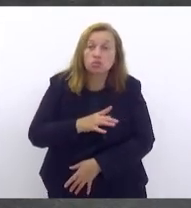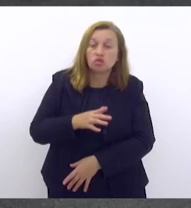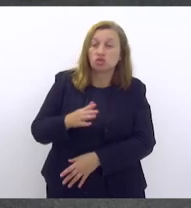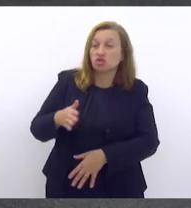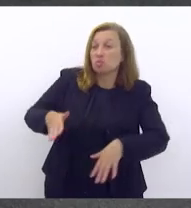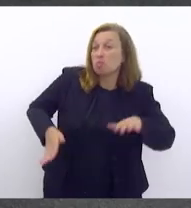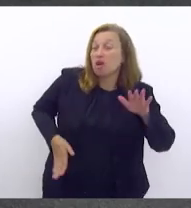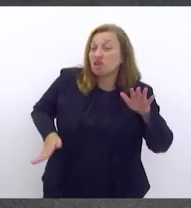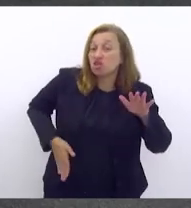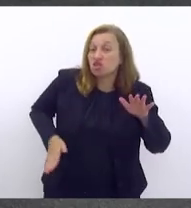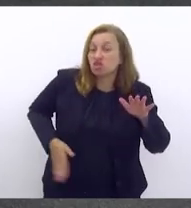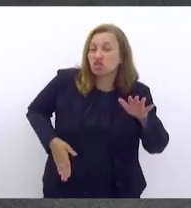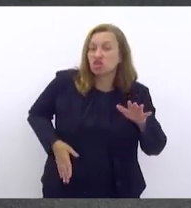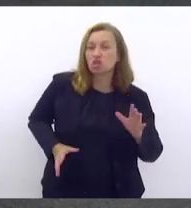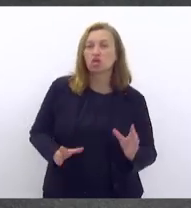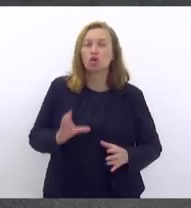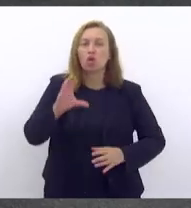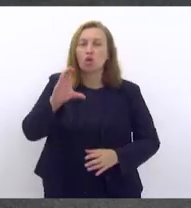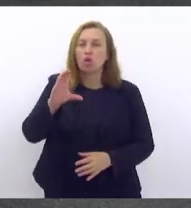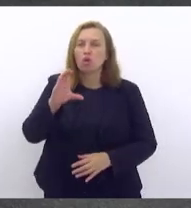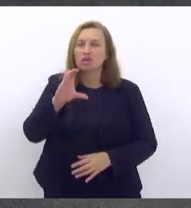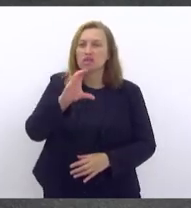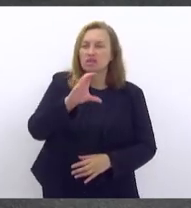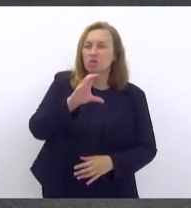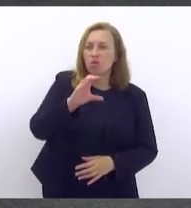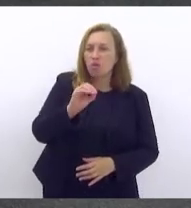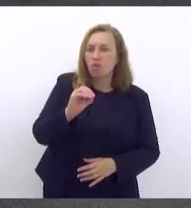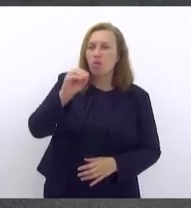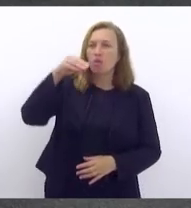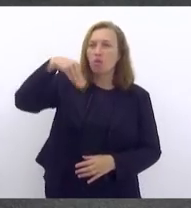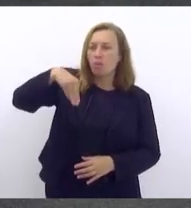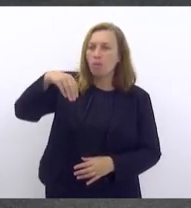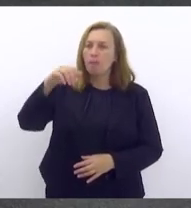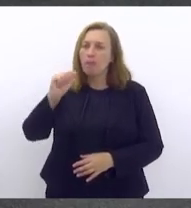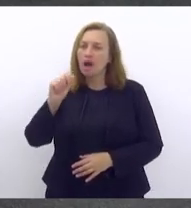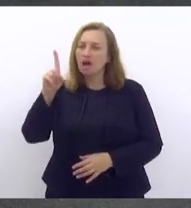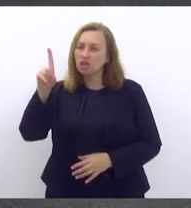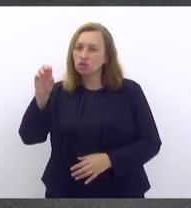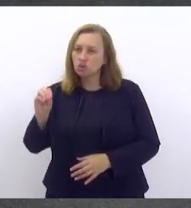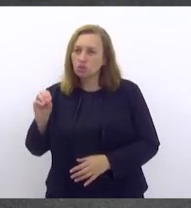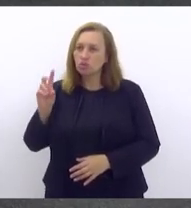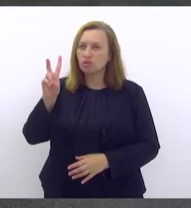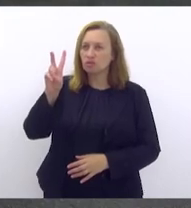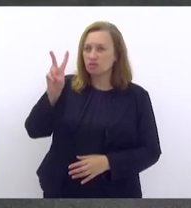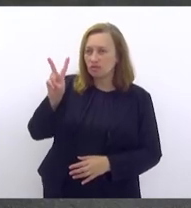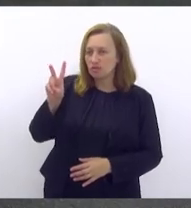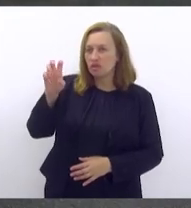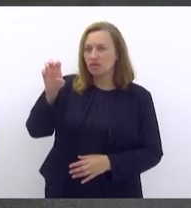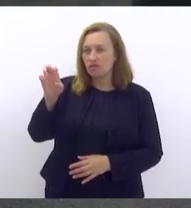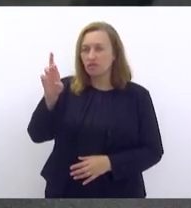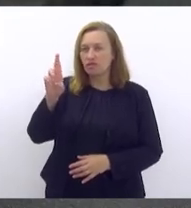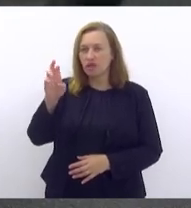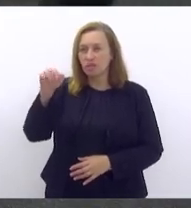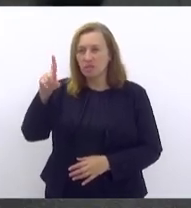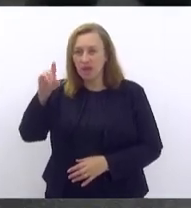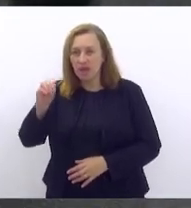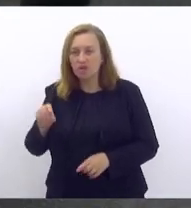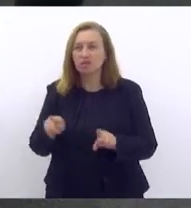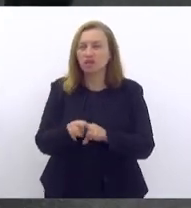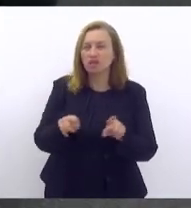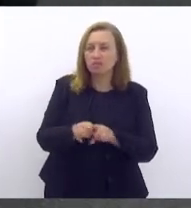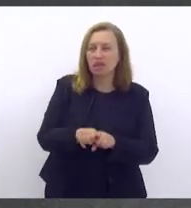do Comando Vermelho, do Terceiro Comando Puro e por milicianos. Na sua maioria